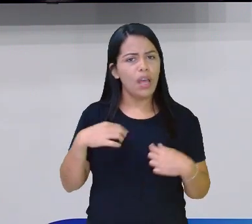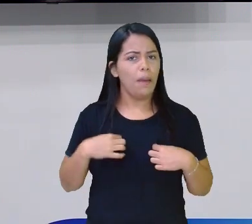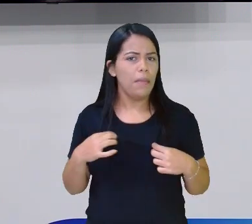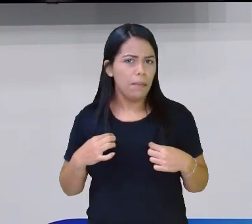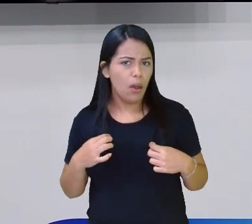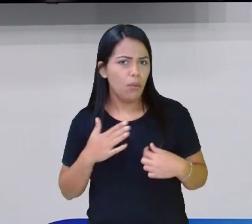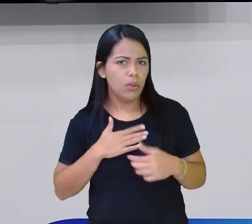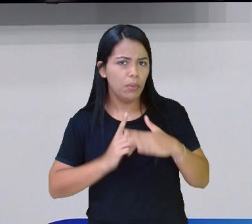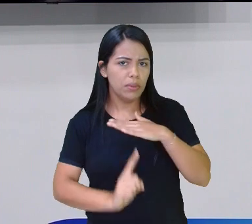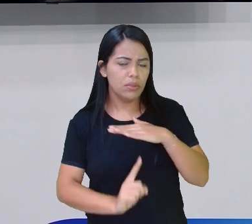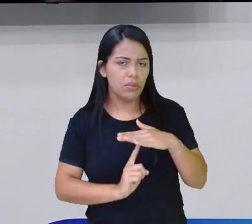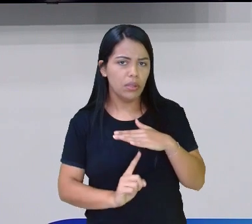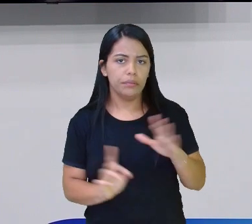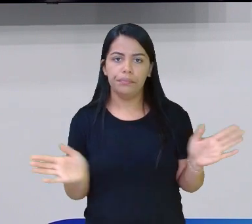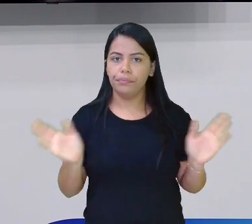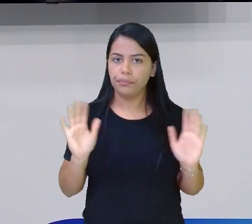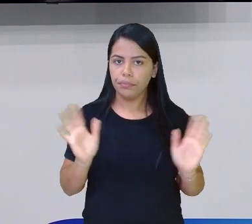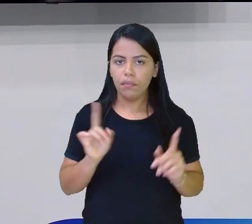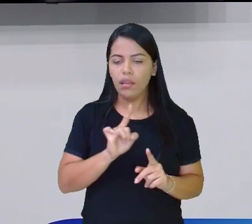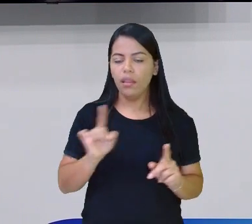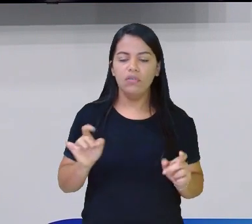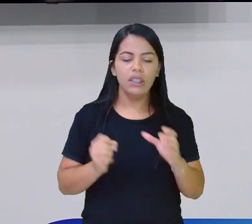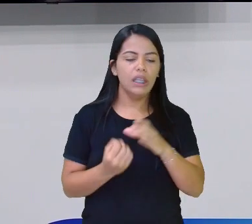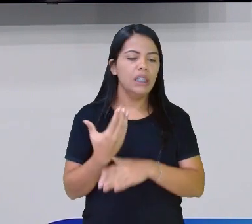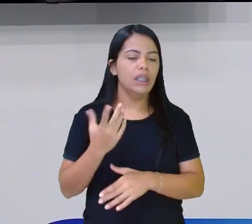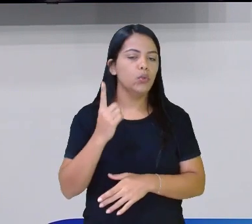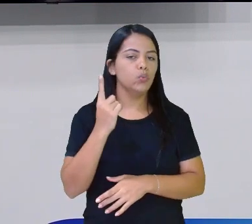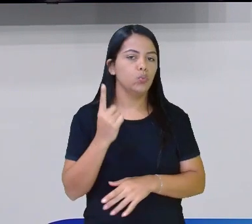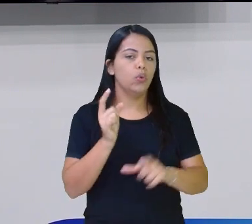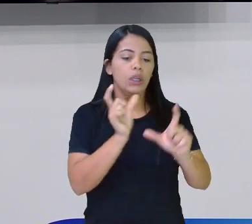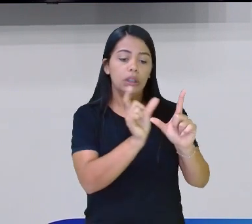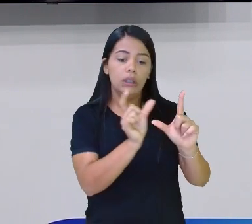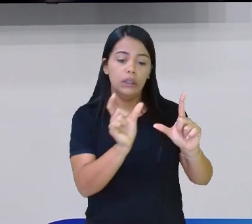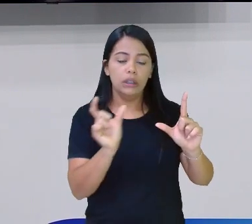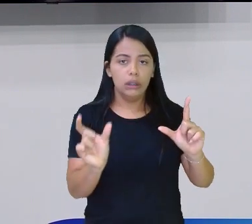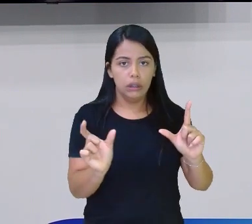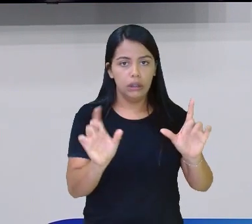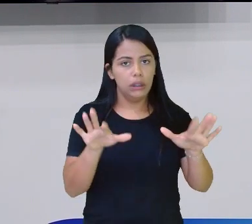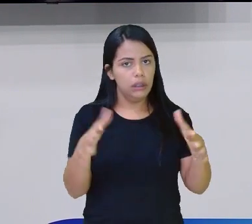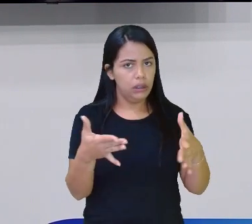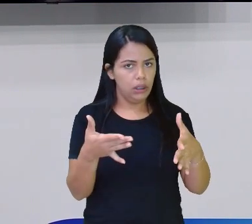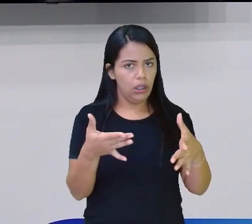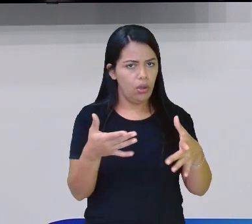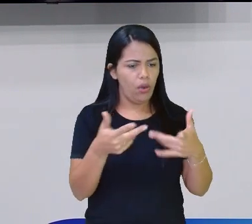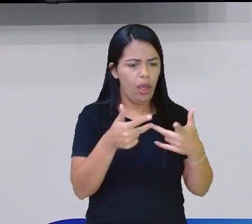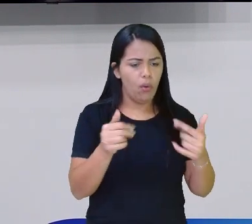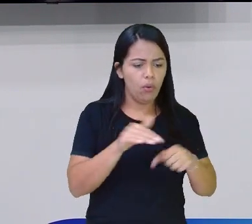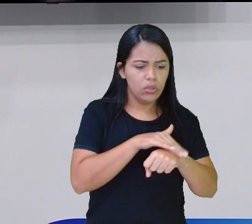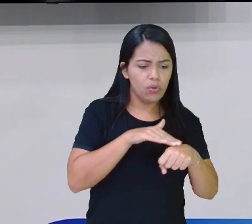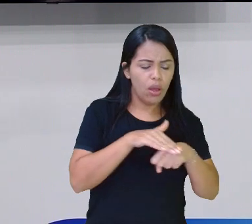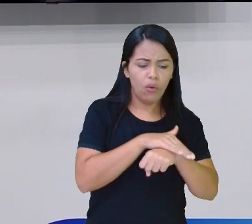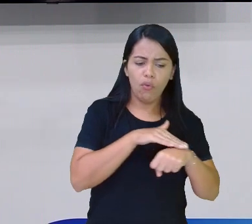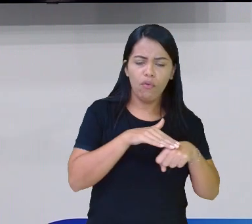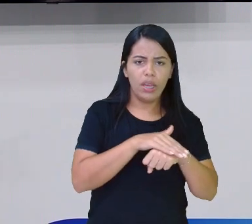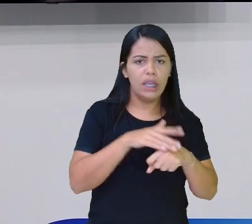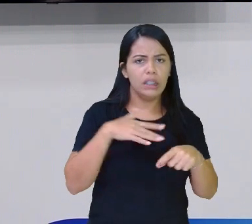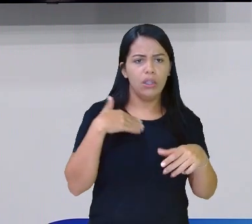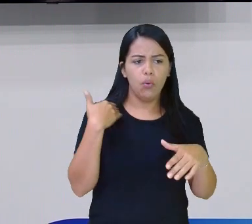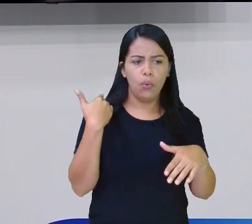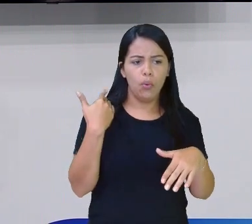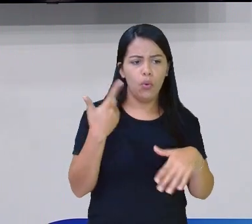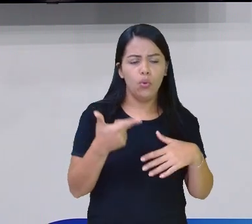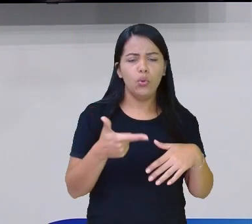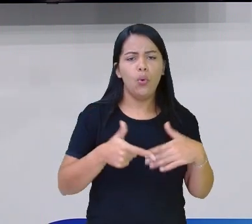preste atenção comigo aqui. Você está criando uma tirinha. E a pessoa, não passaram-se dias, é uma conversa do personagem A com a personagem